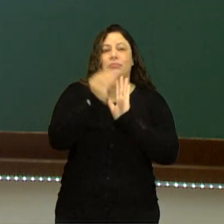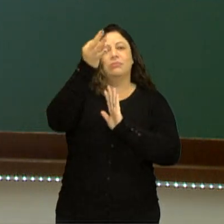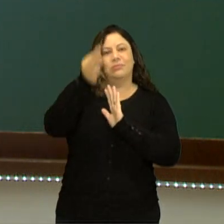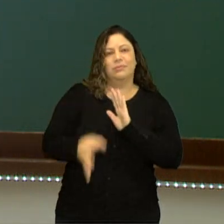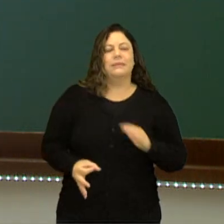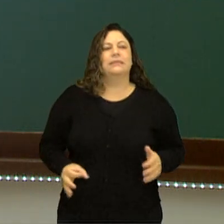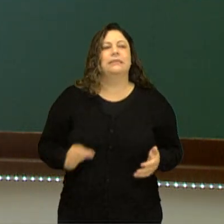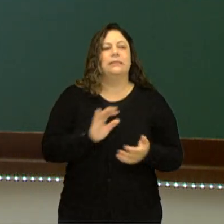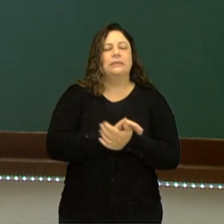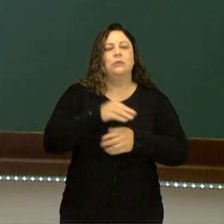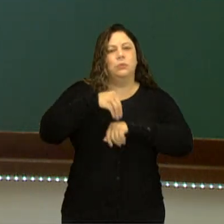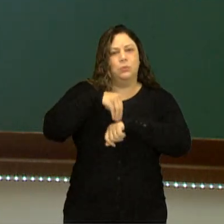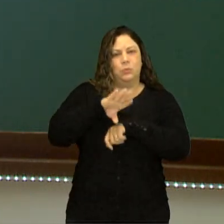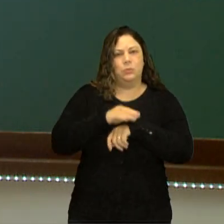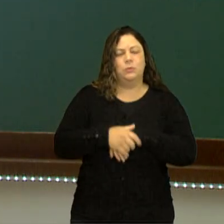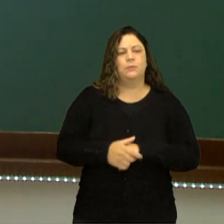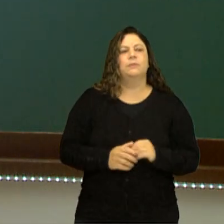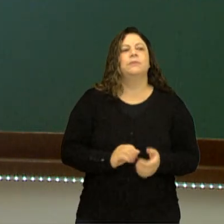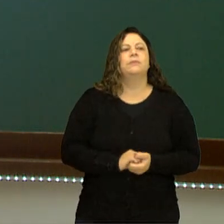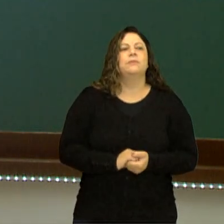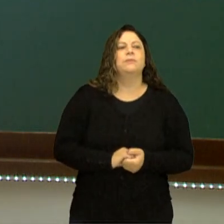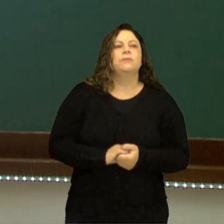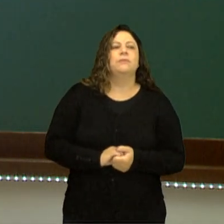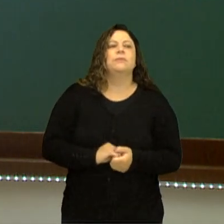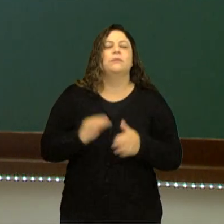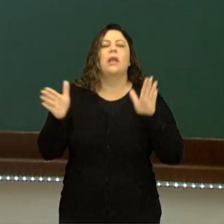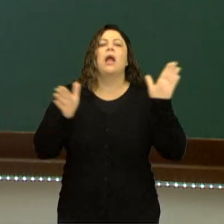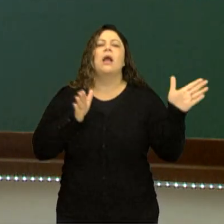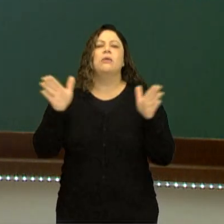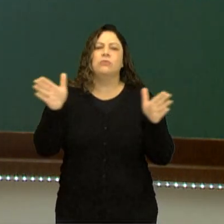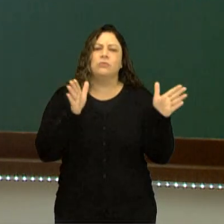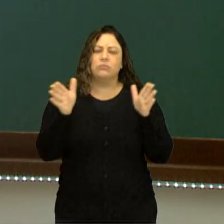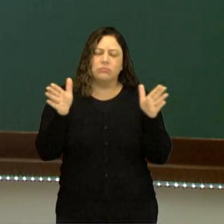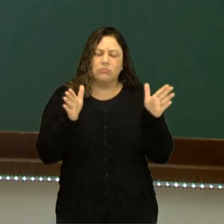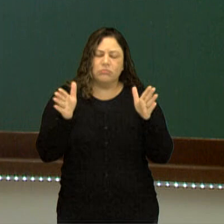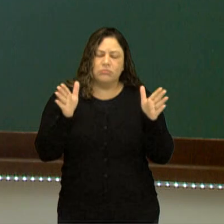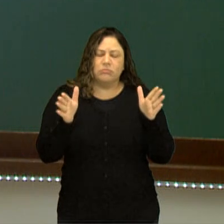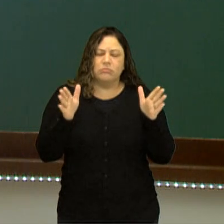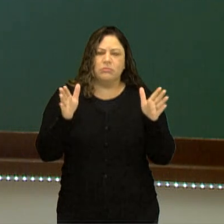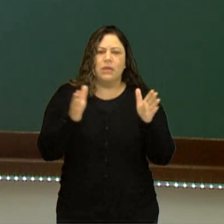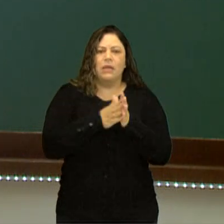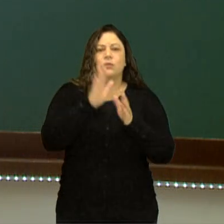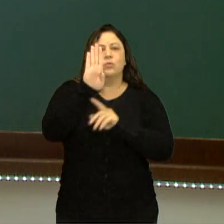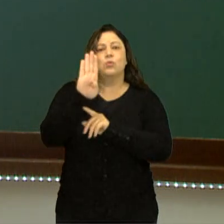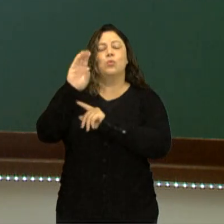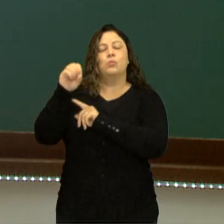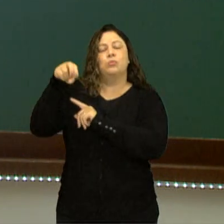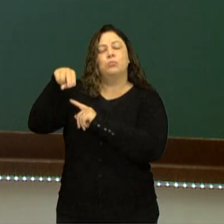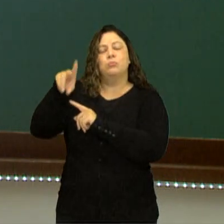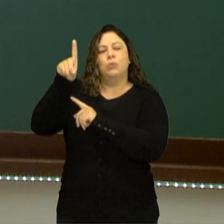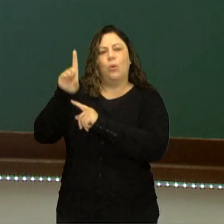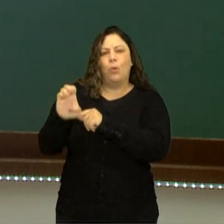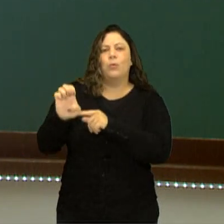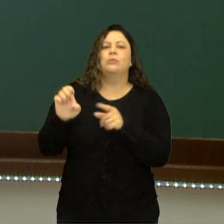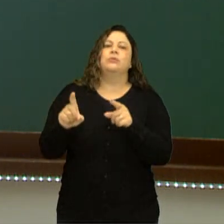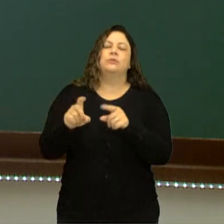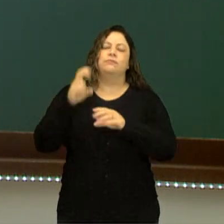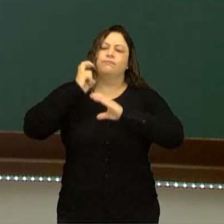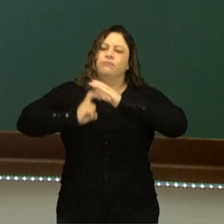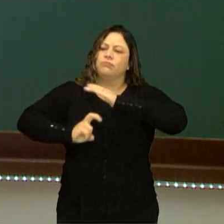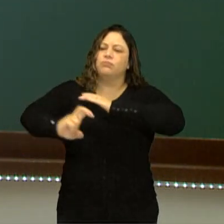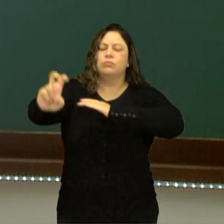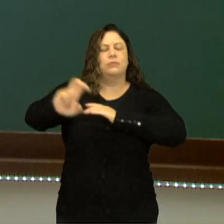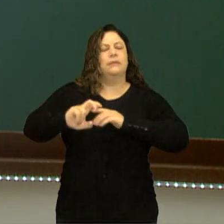temos aqui uma sugestão. Ainda, que época? Nós temos o indicativo dos bondes. Então, era um dos